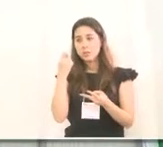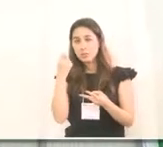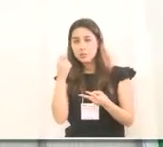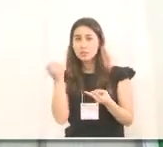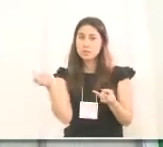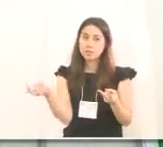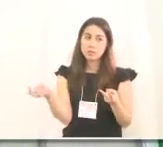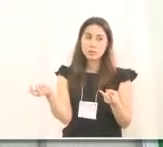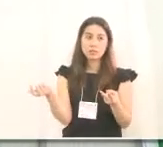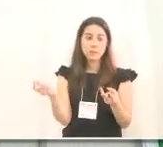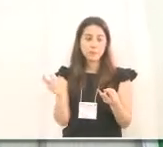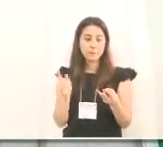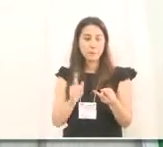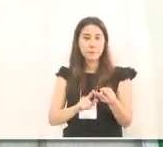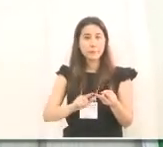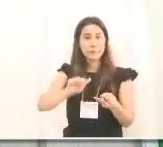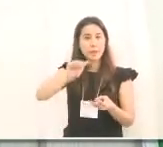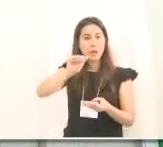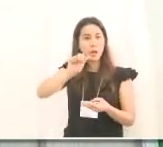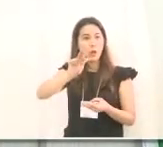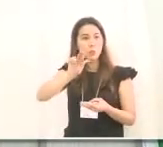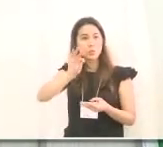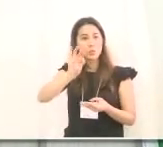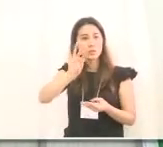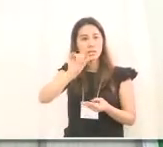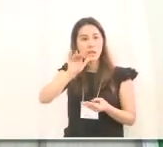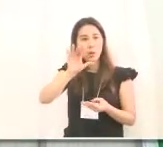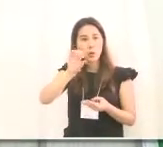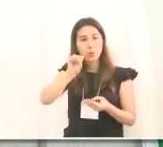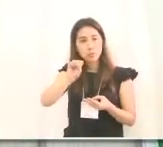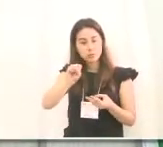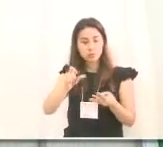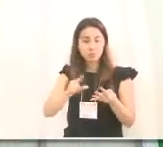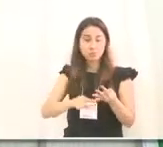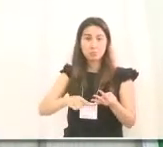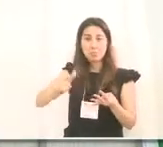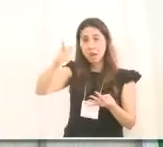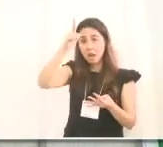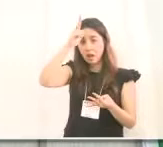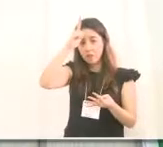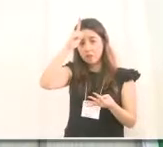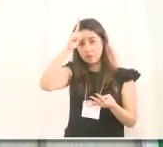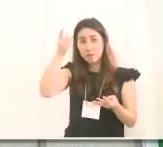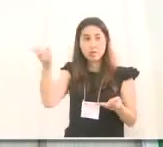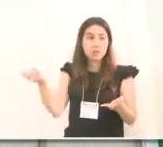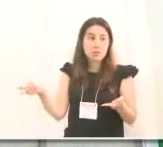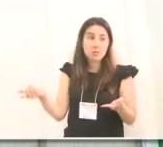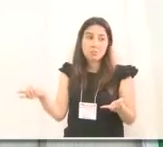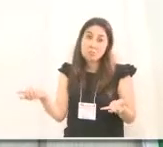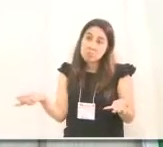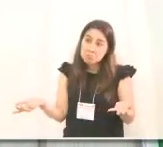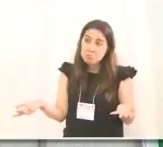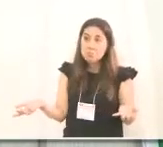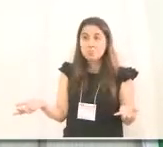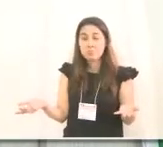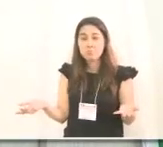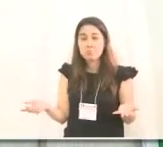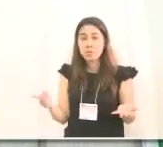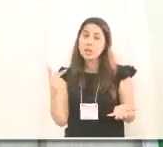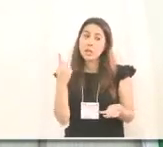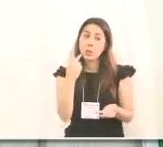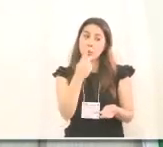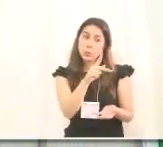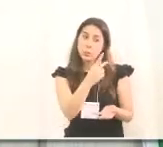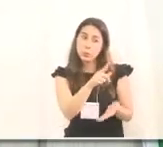é austríacos alemães então talvez essa sua tese vai se